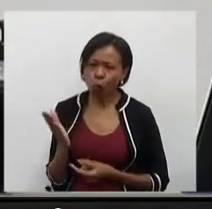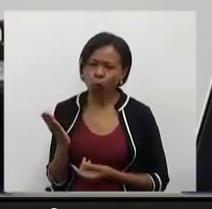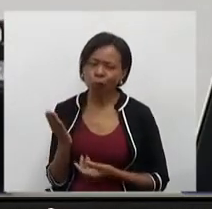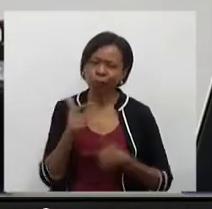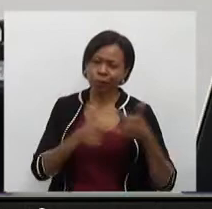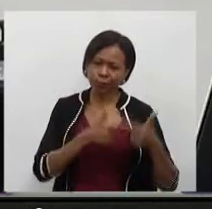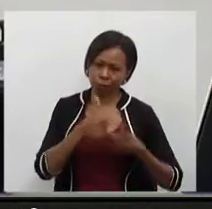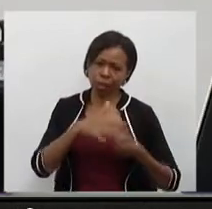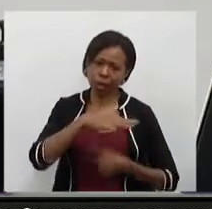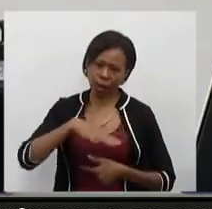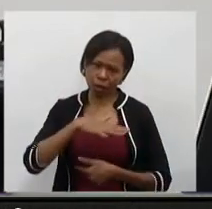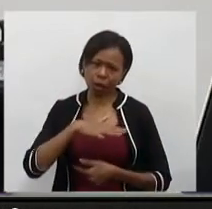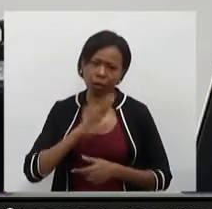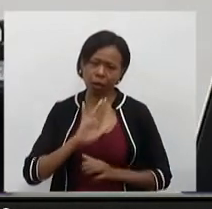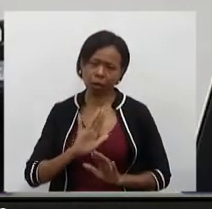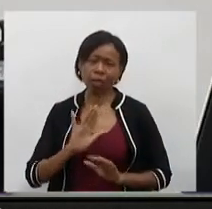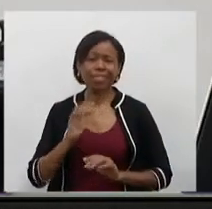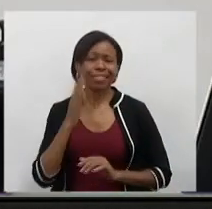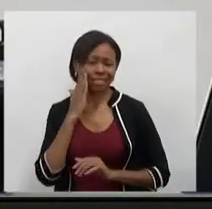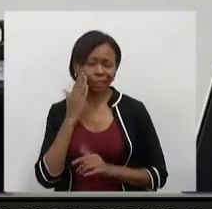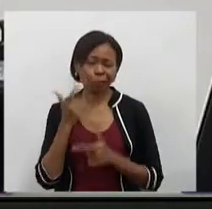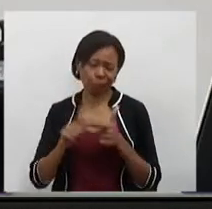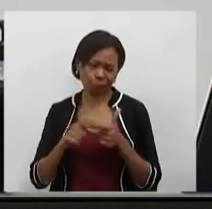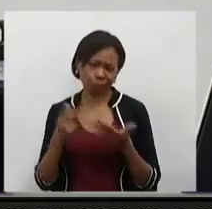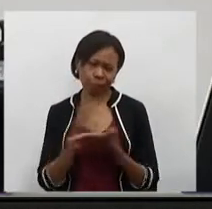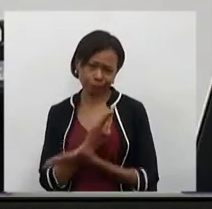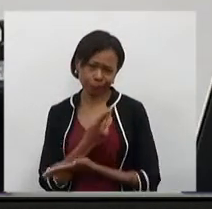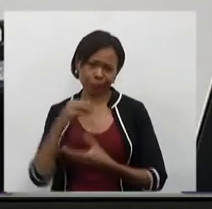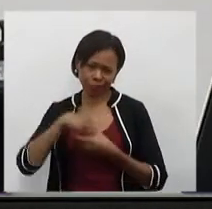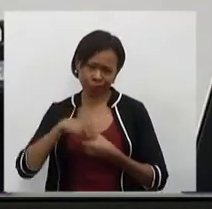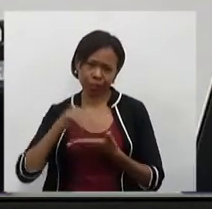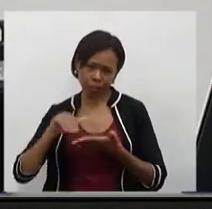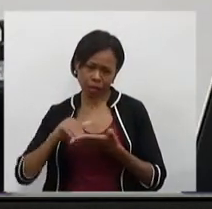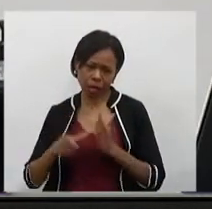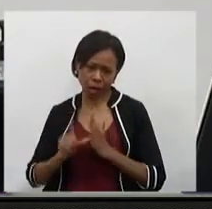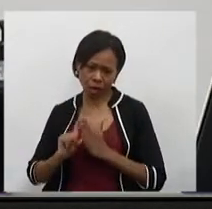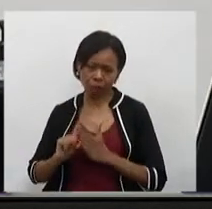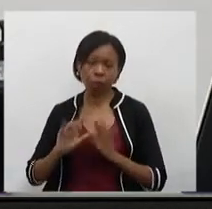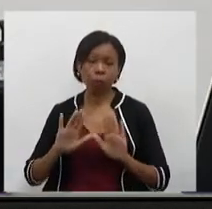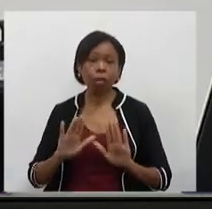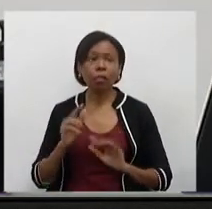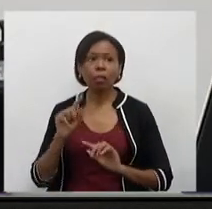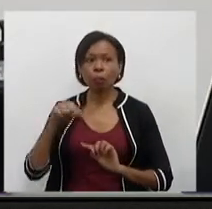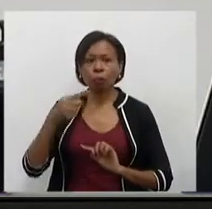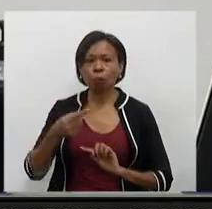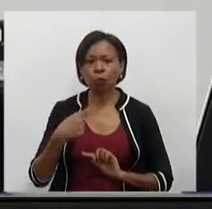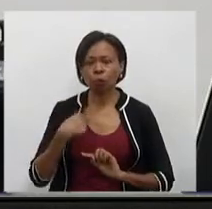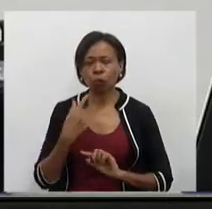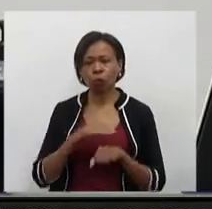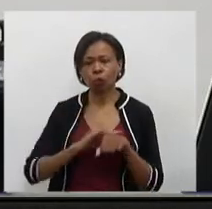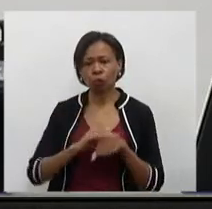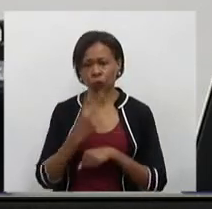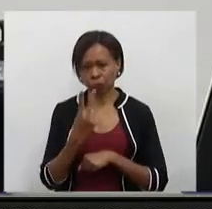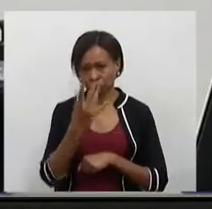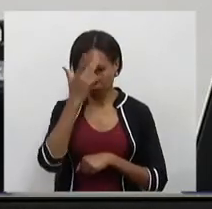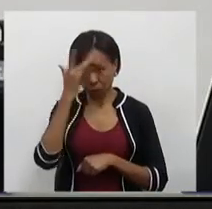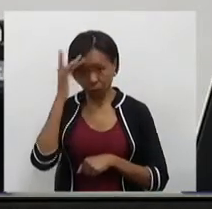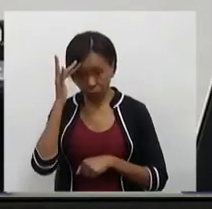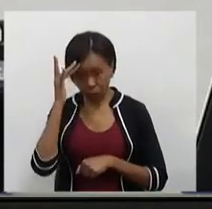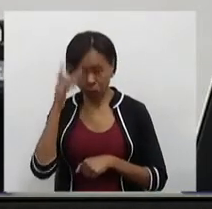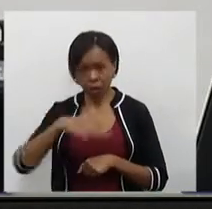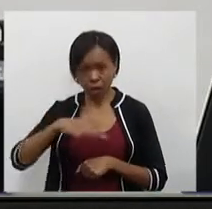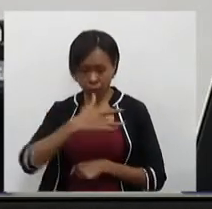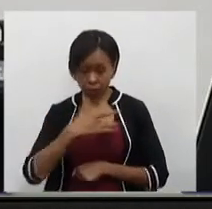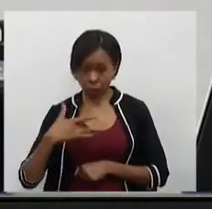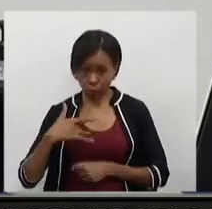todo o transtorno que aconteceu aí na secretaria. Mas aí, posterior, eu conversei com duas pessoas aí na Secretaria de Saúde que disseram